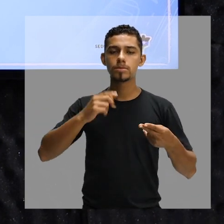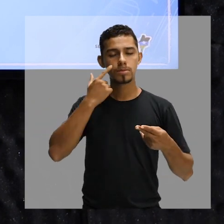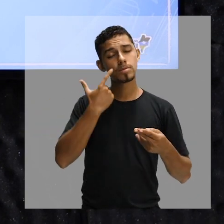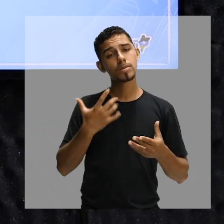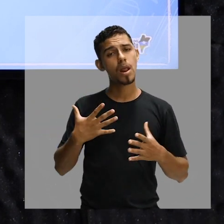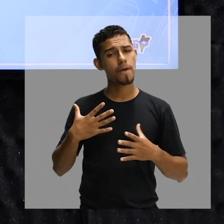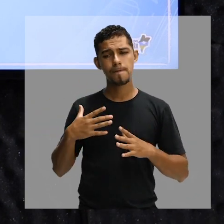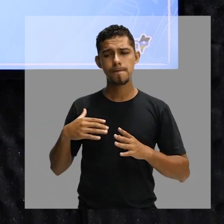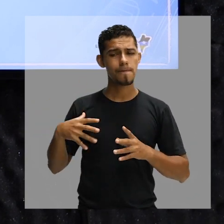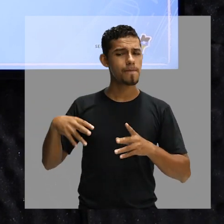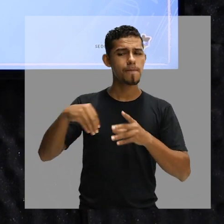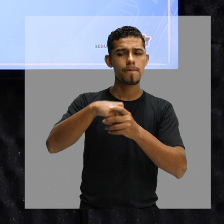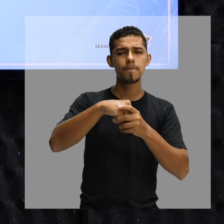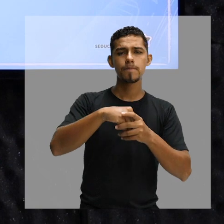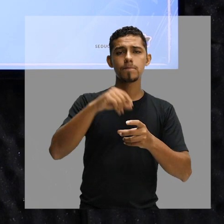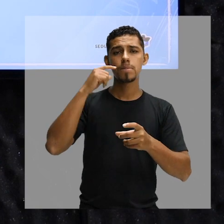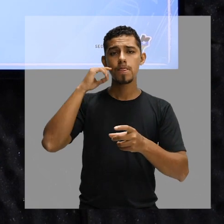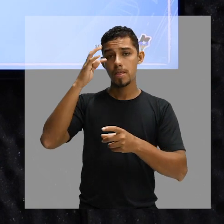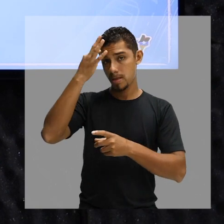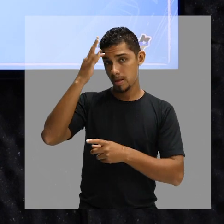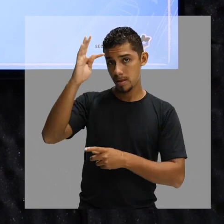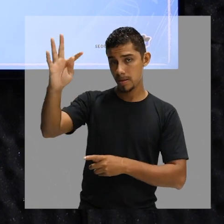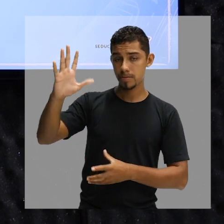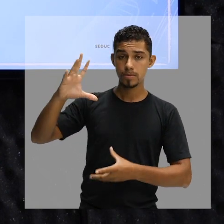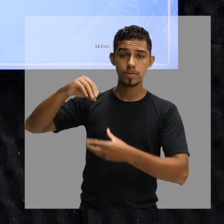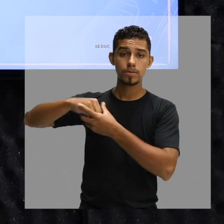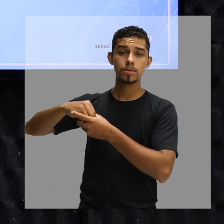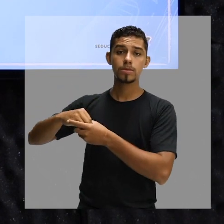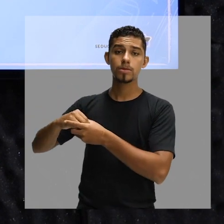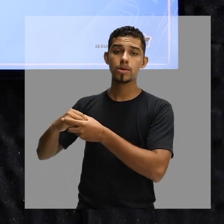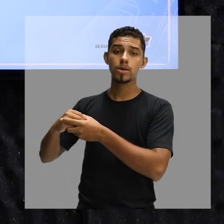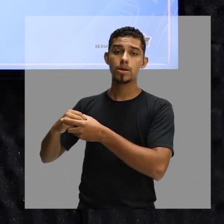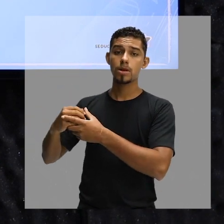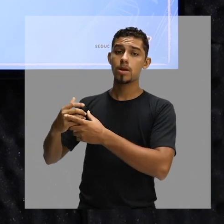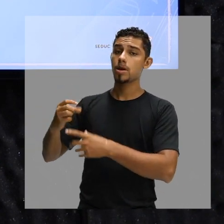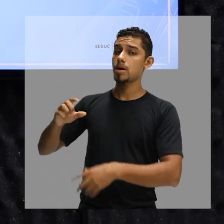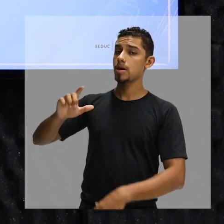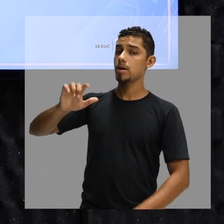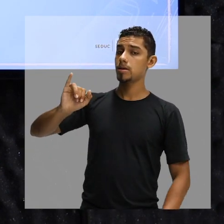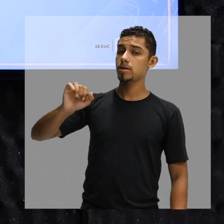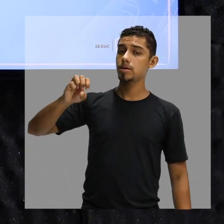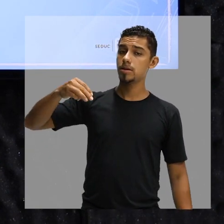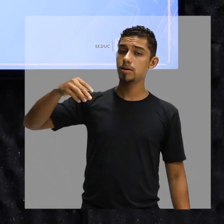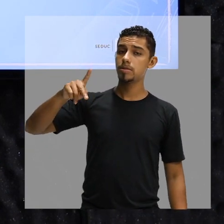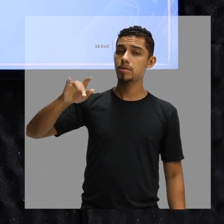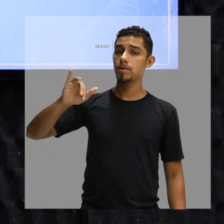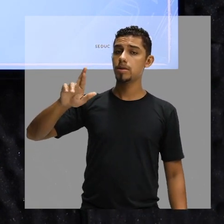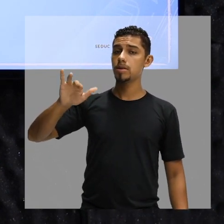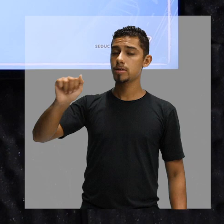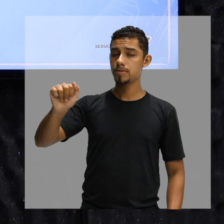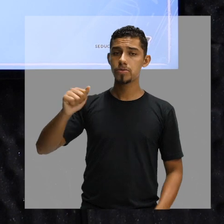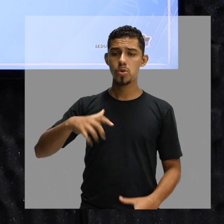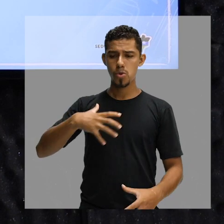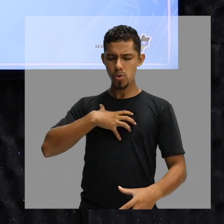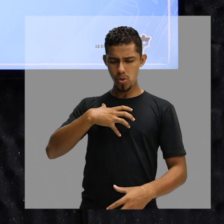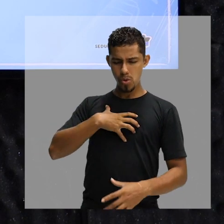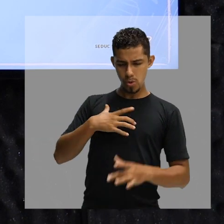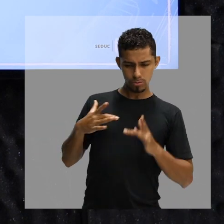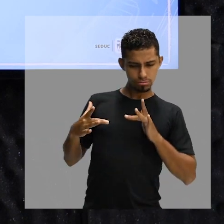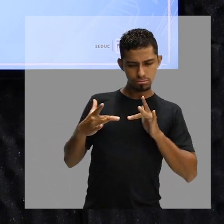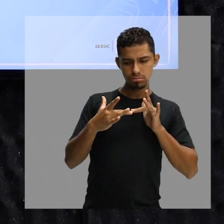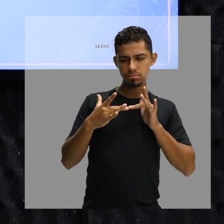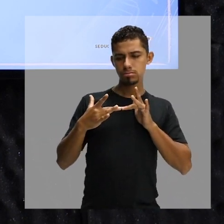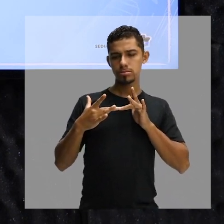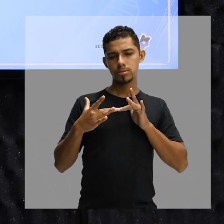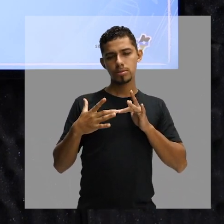teorias têm demonstração matemática, mas na empiria, ou seja, no contato com os sentidos, elas são de difícil entendimento.